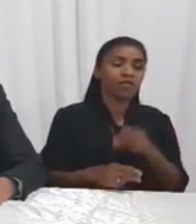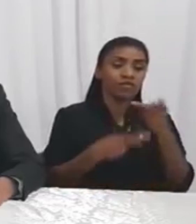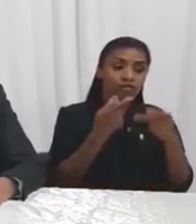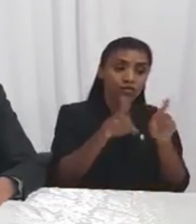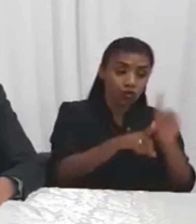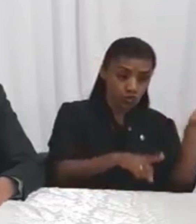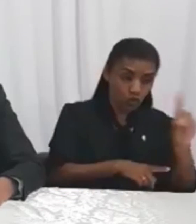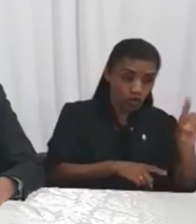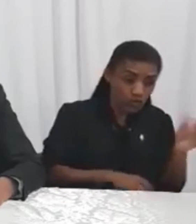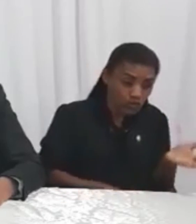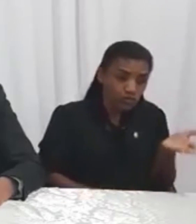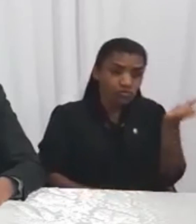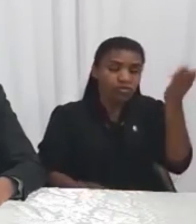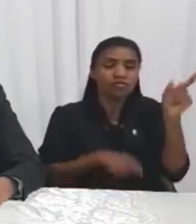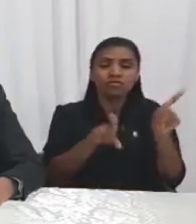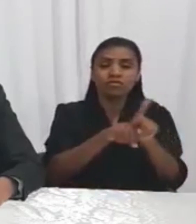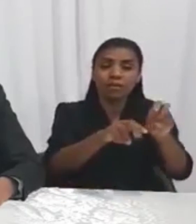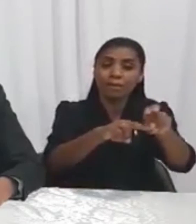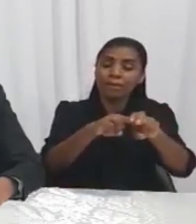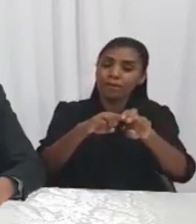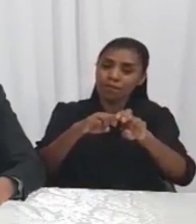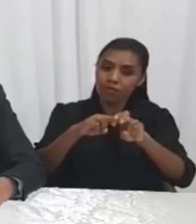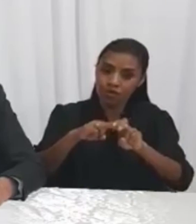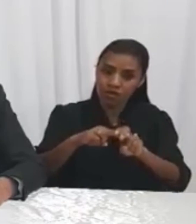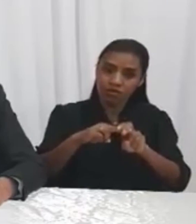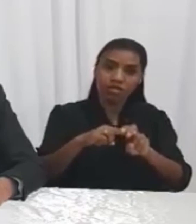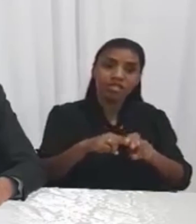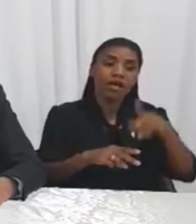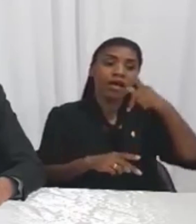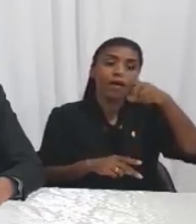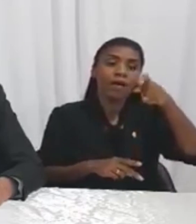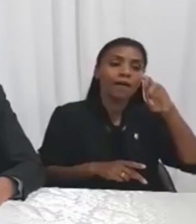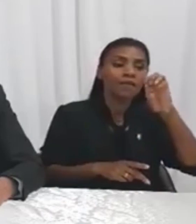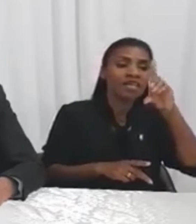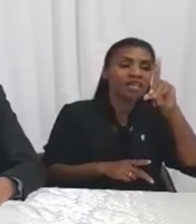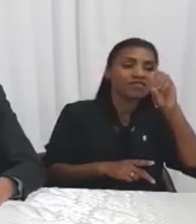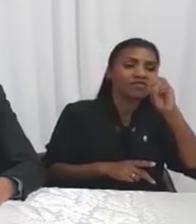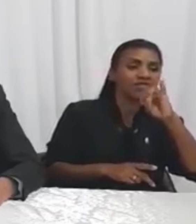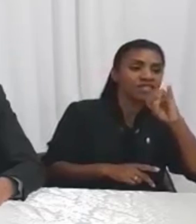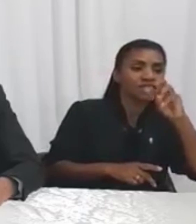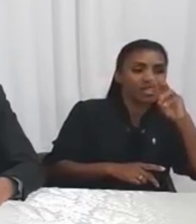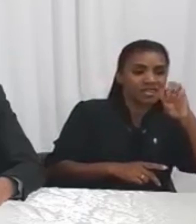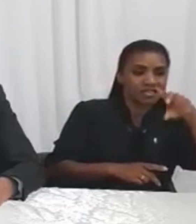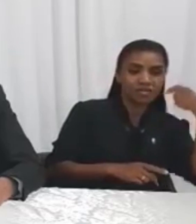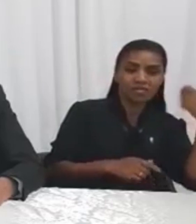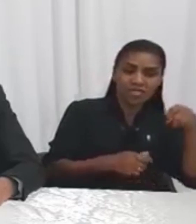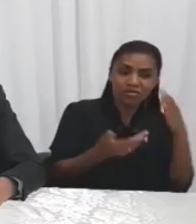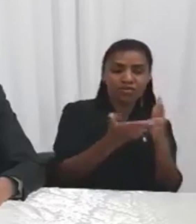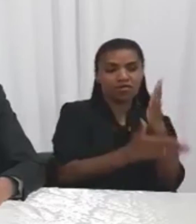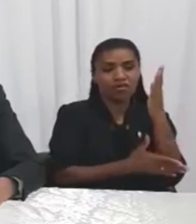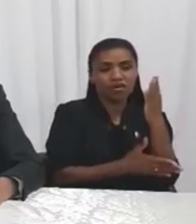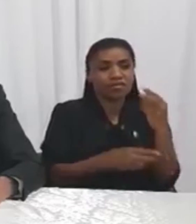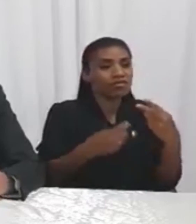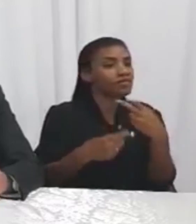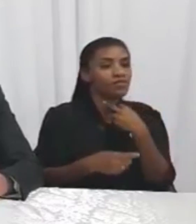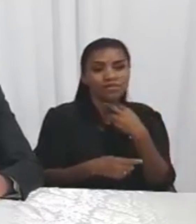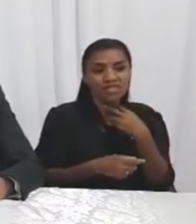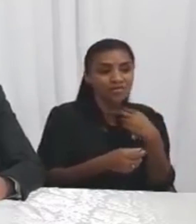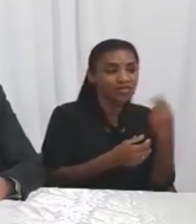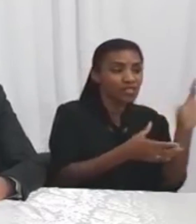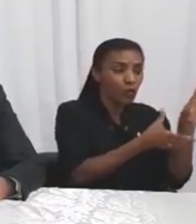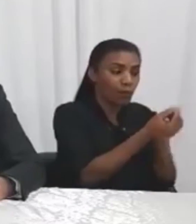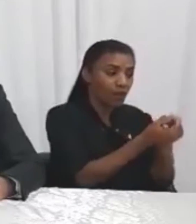O dólar subiu também por causa da previdência que nós temos que aprovar. Então é o seguinte, nós não podemos virar uma